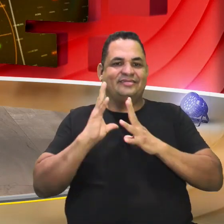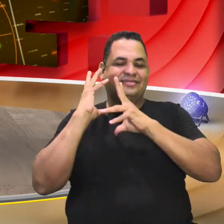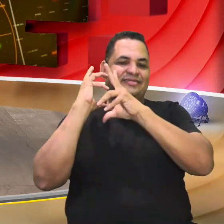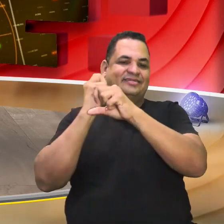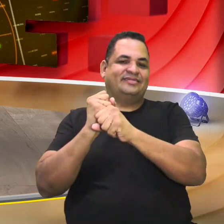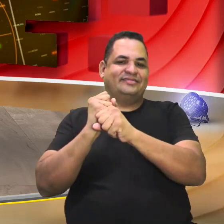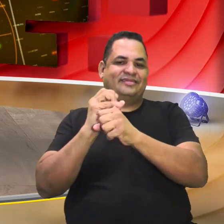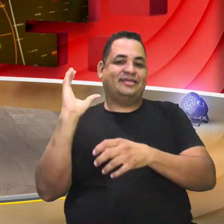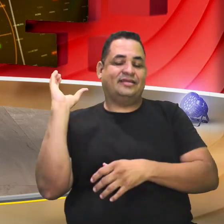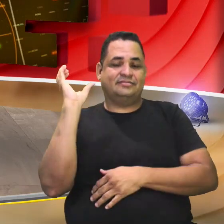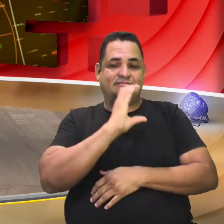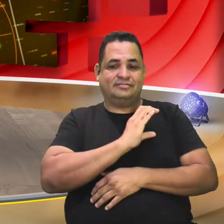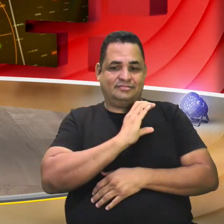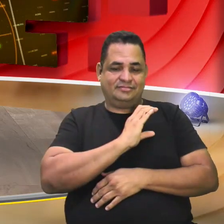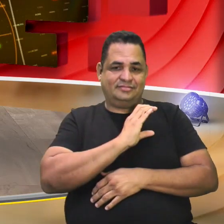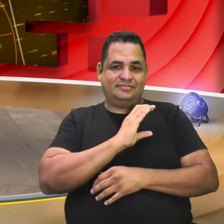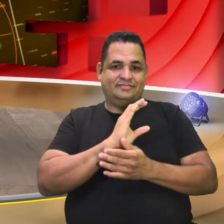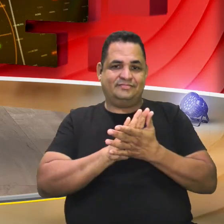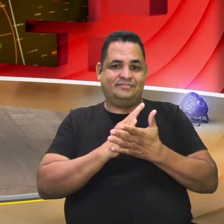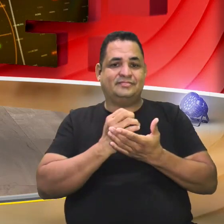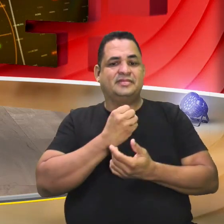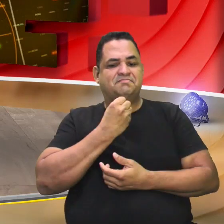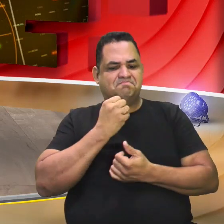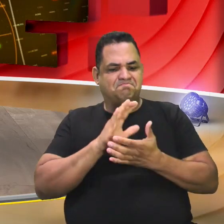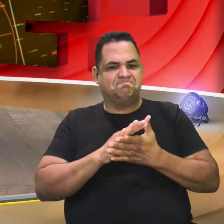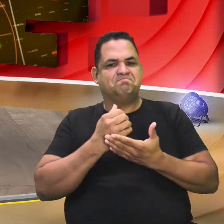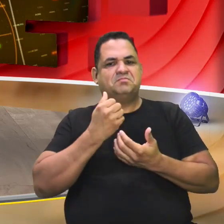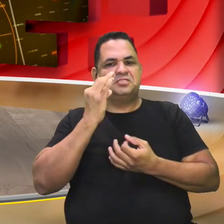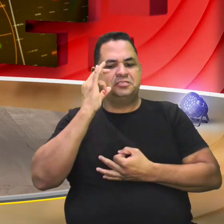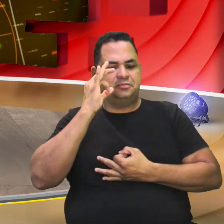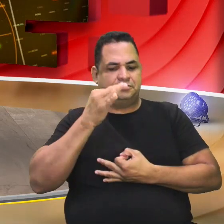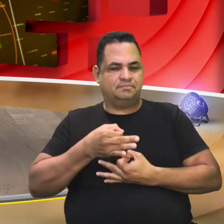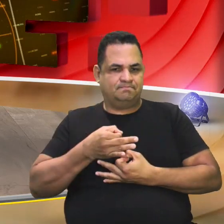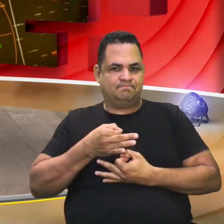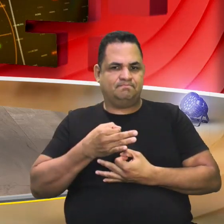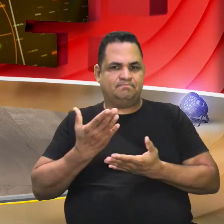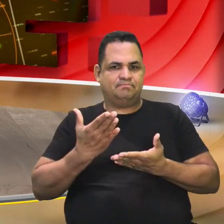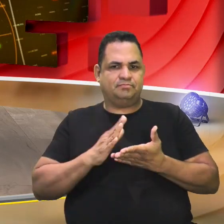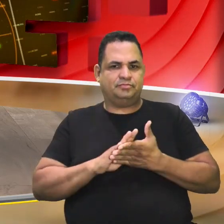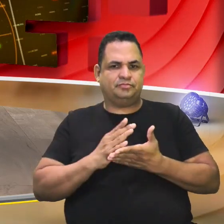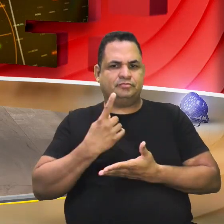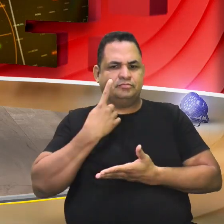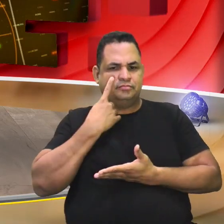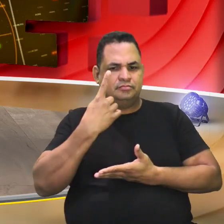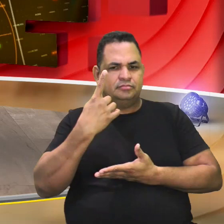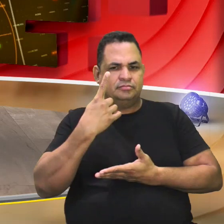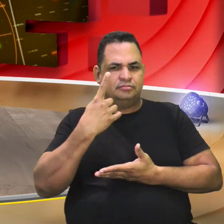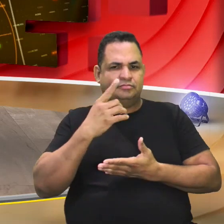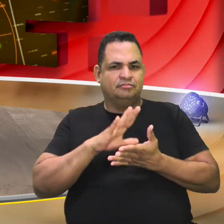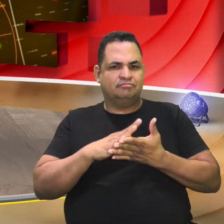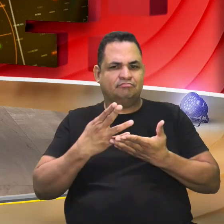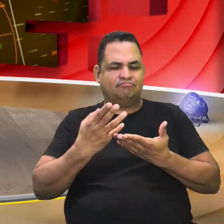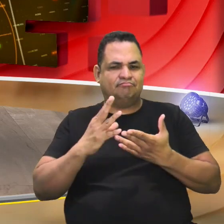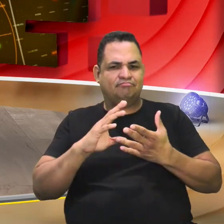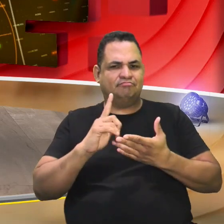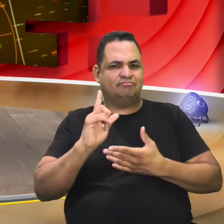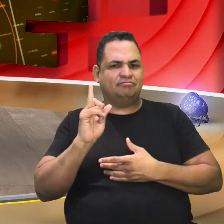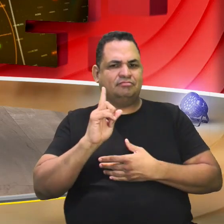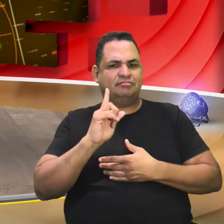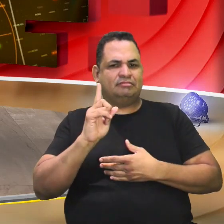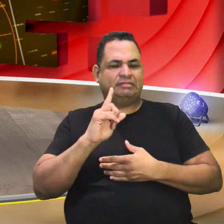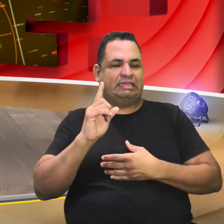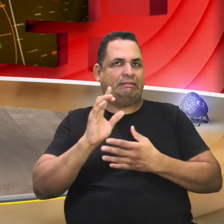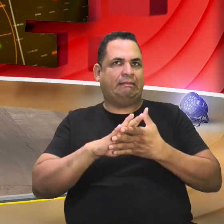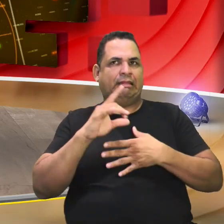revisão rápida e eficiente. Né? Você viu que, apesar dos pesares todos, não é